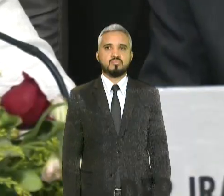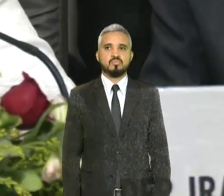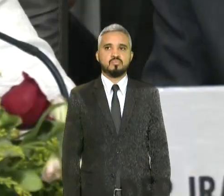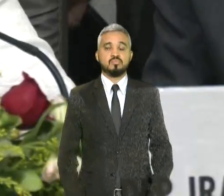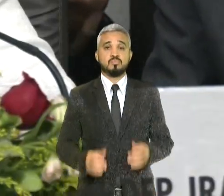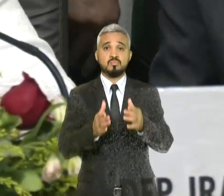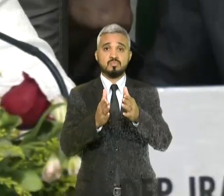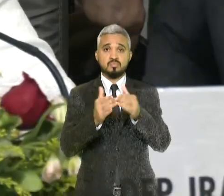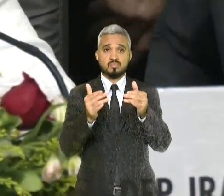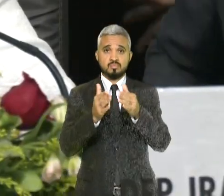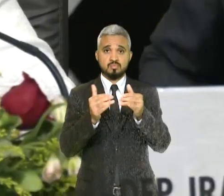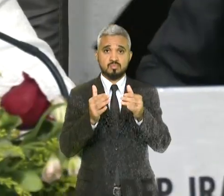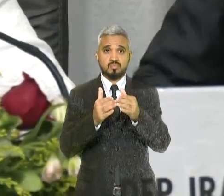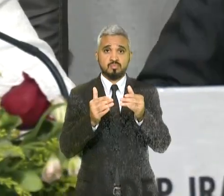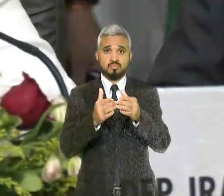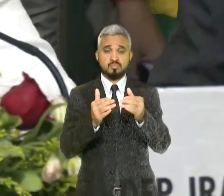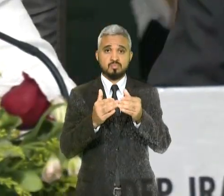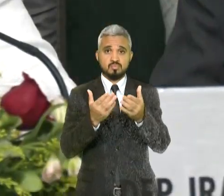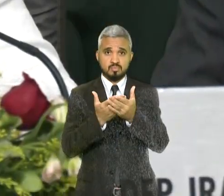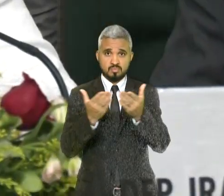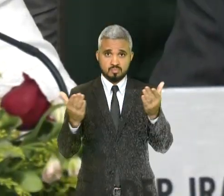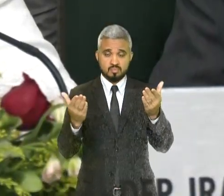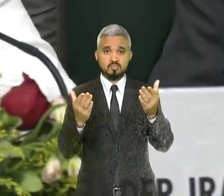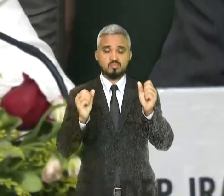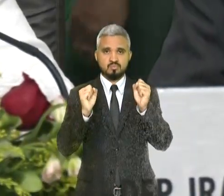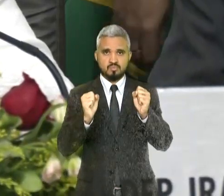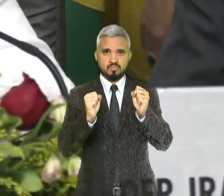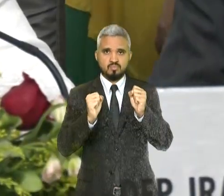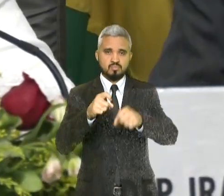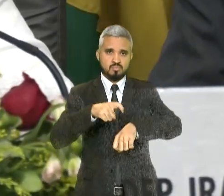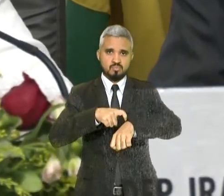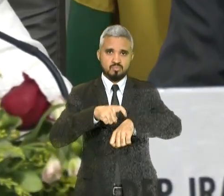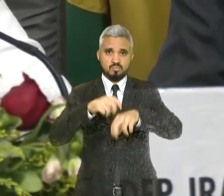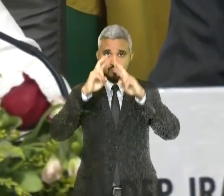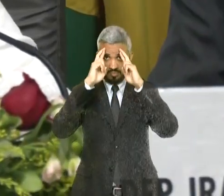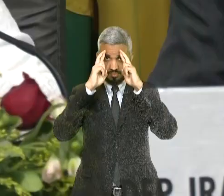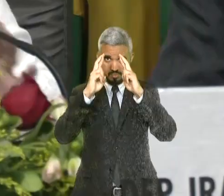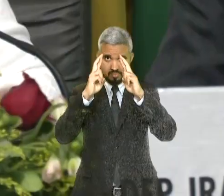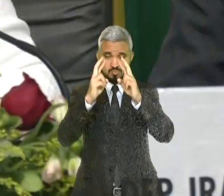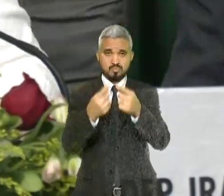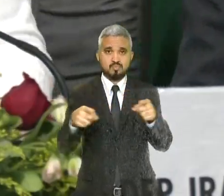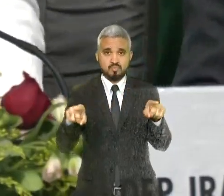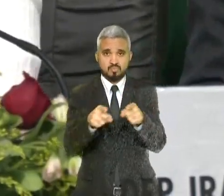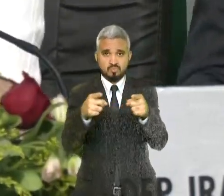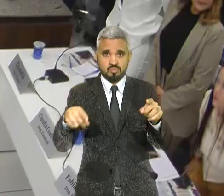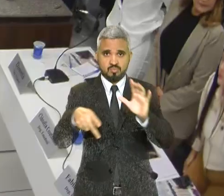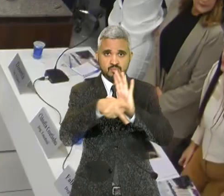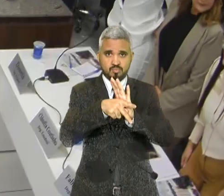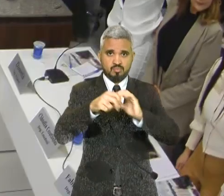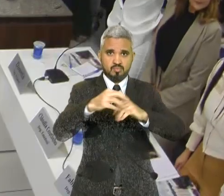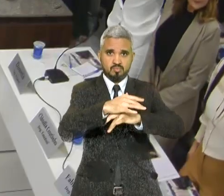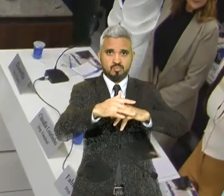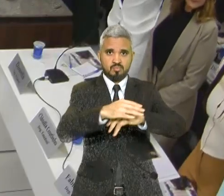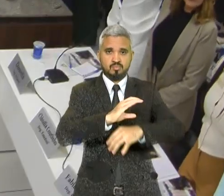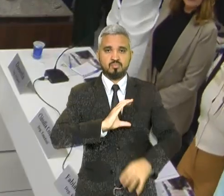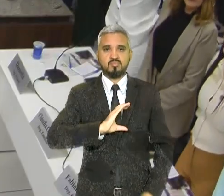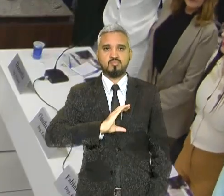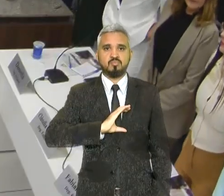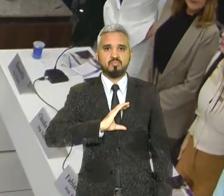Solicito a todos que se postem em posição de respeito para a execução do hino de Caxias.